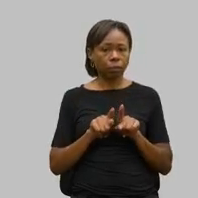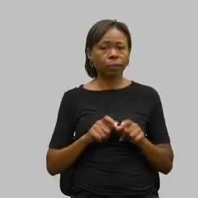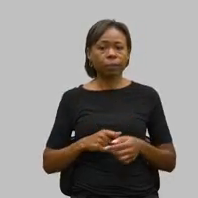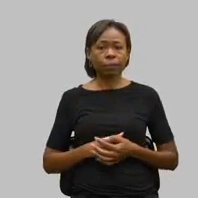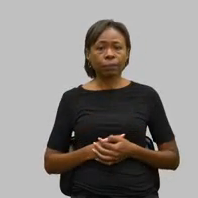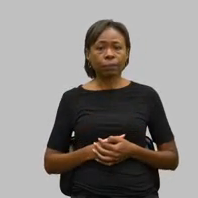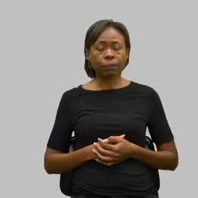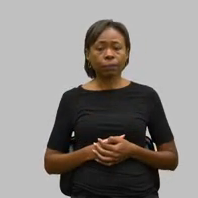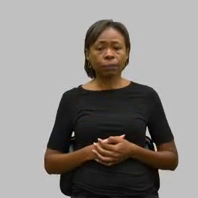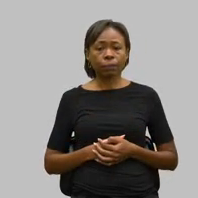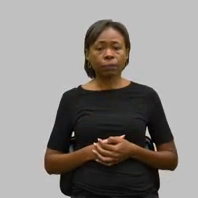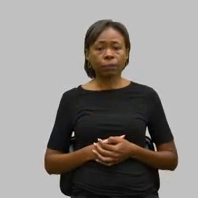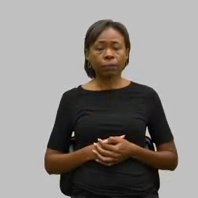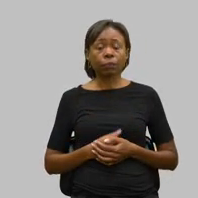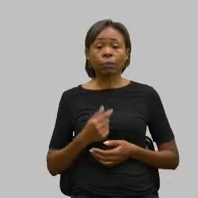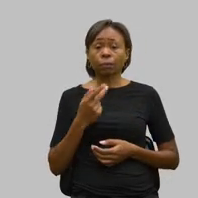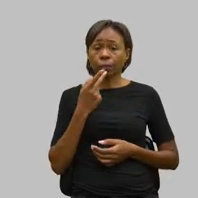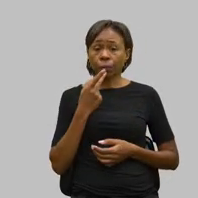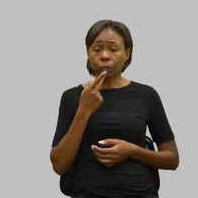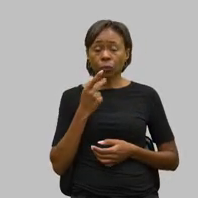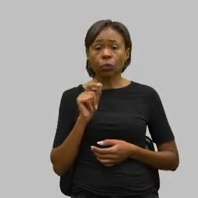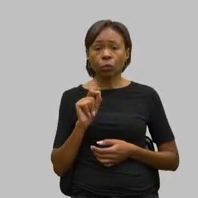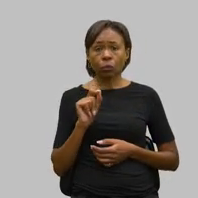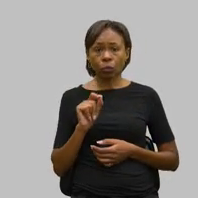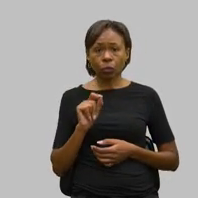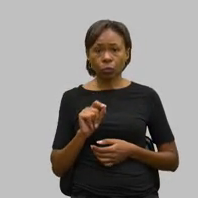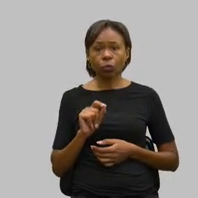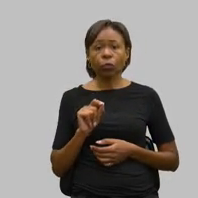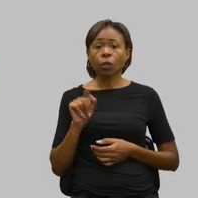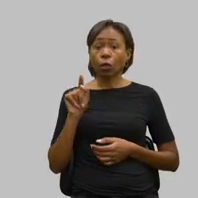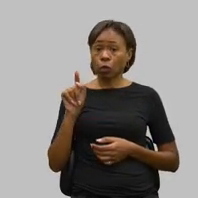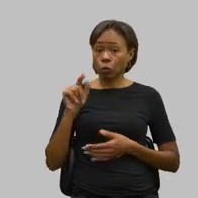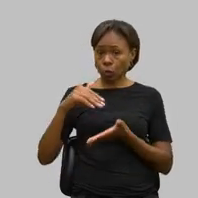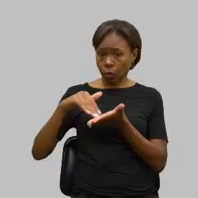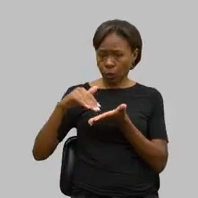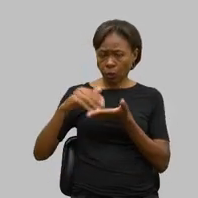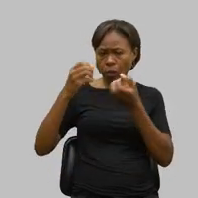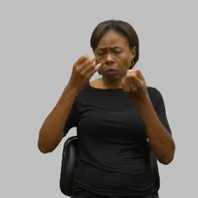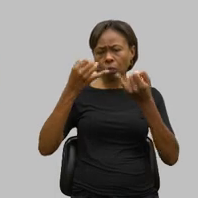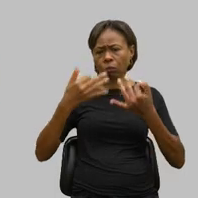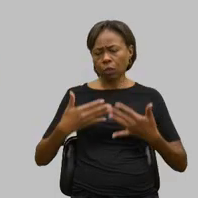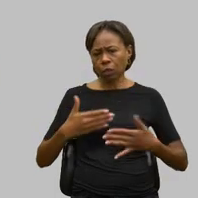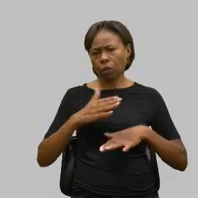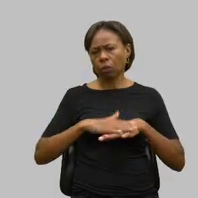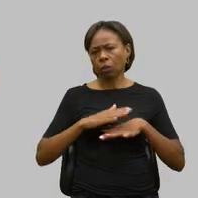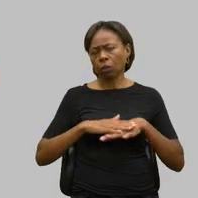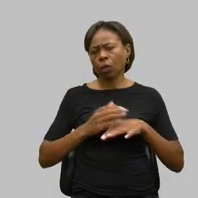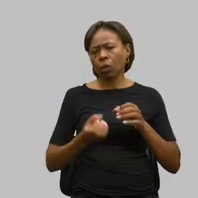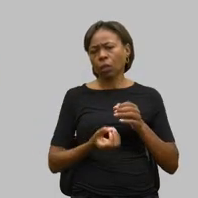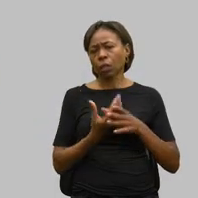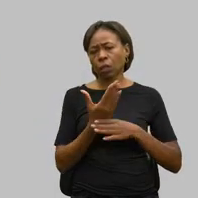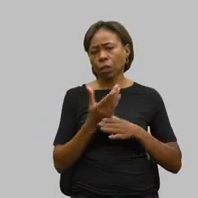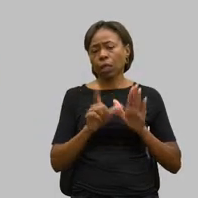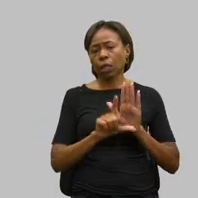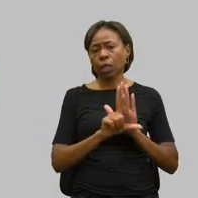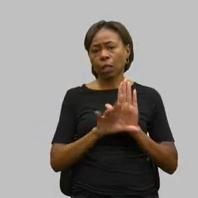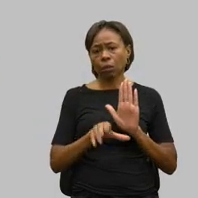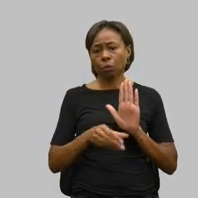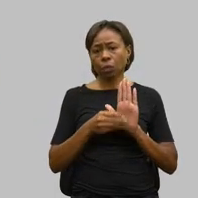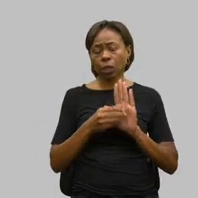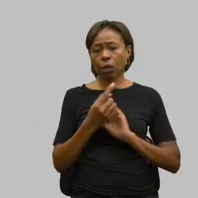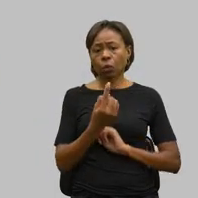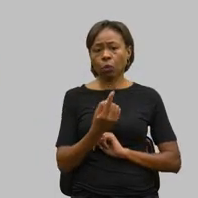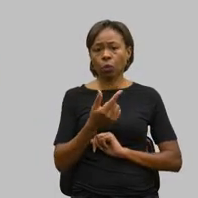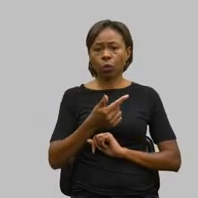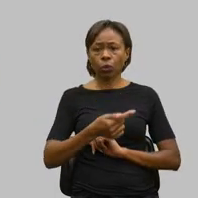Também quero falar sobre a execução, queremos que o senhor fale sobre a execução da Lei Complementar 171, que